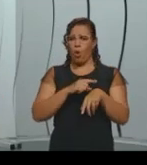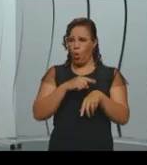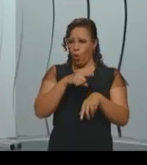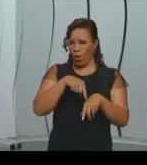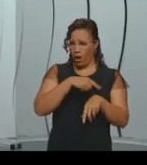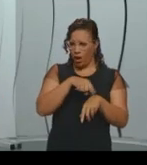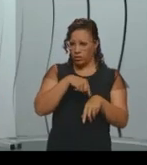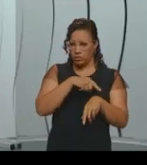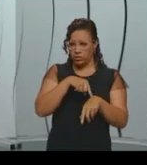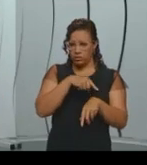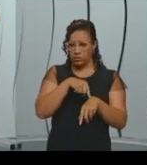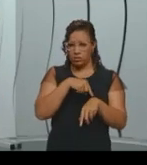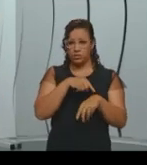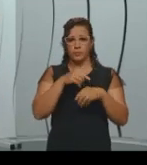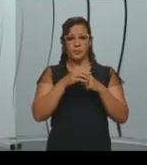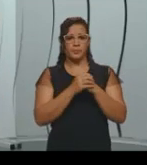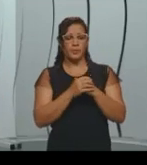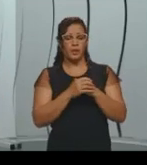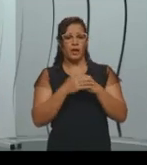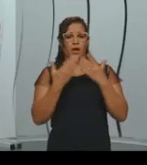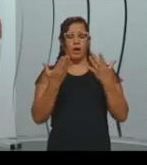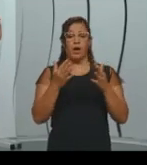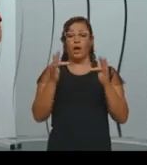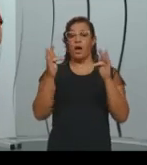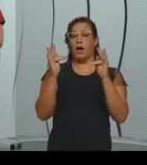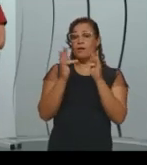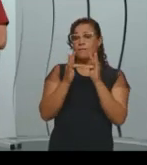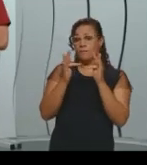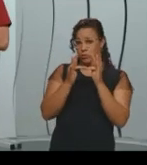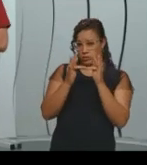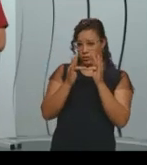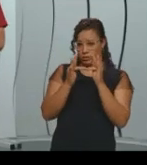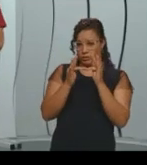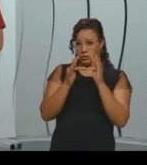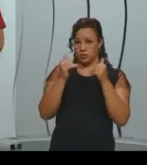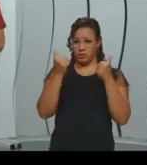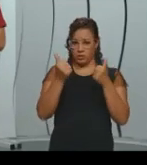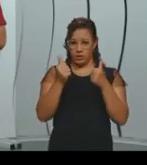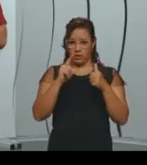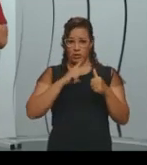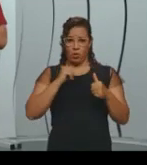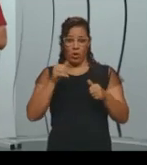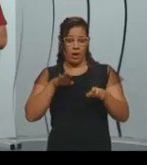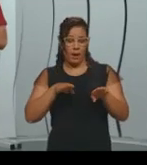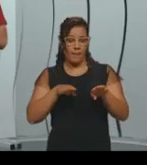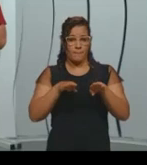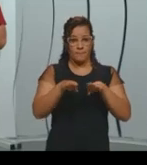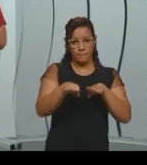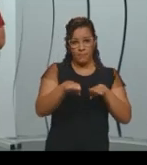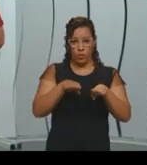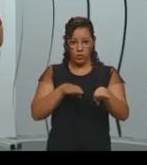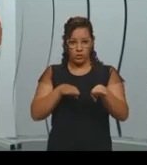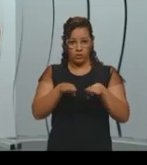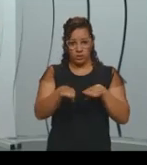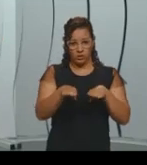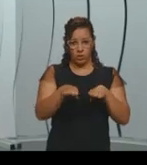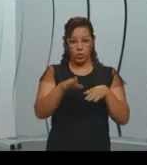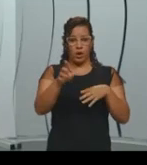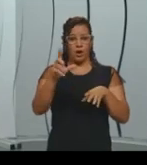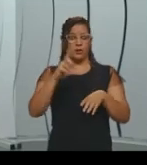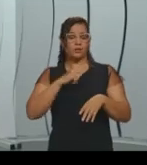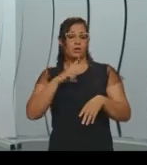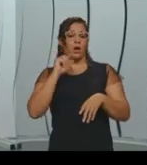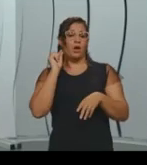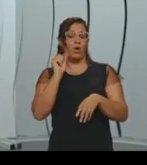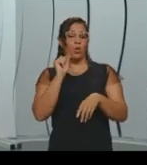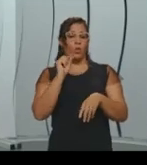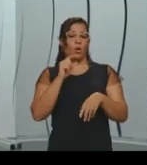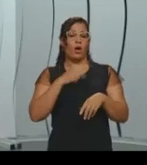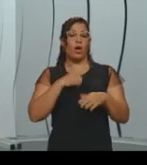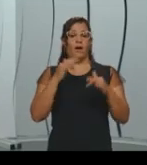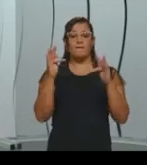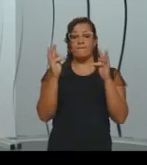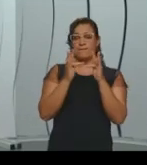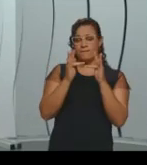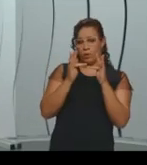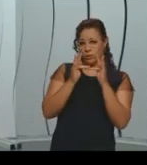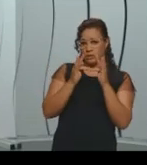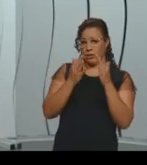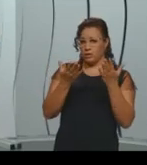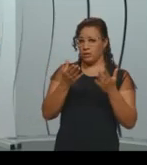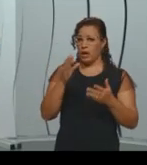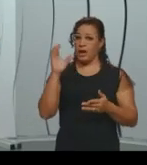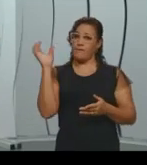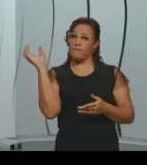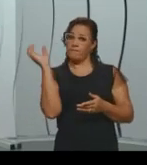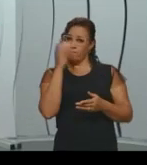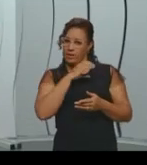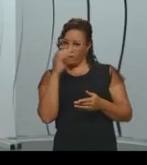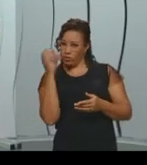gente tinha apenas a função horária das posições, ok? Agora, nós vamos ter a função horária das velocidades e